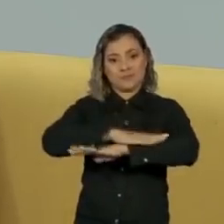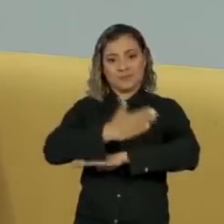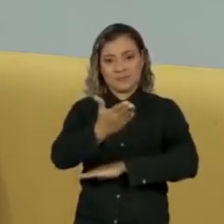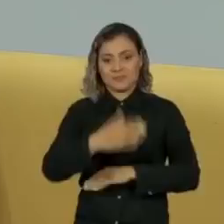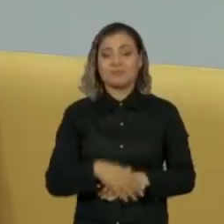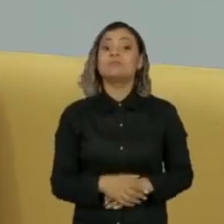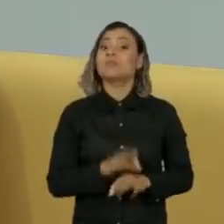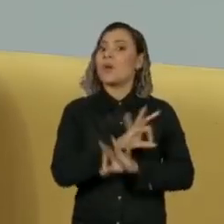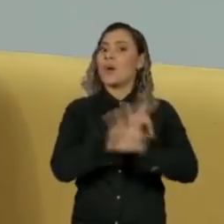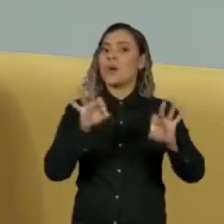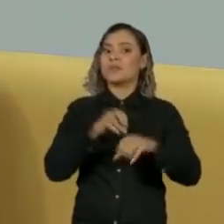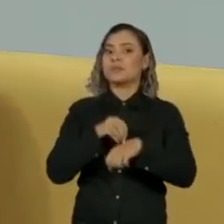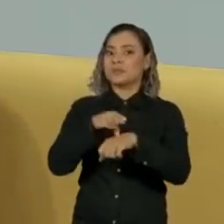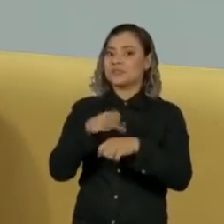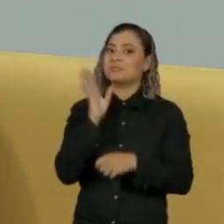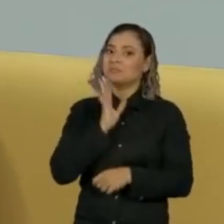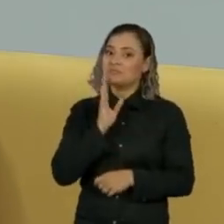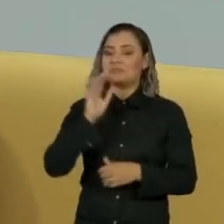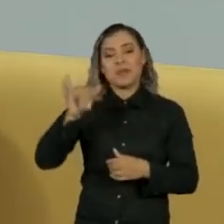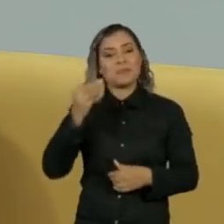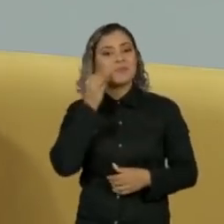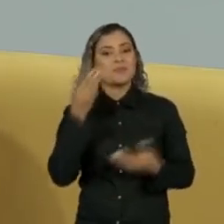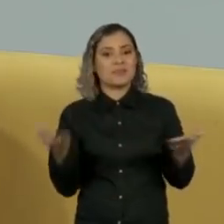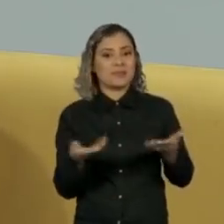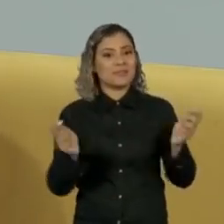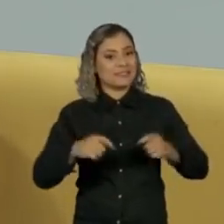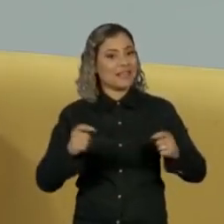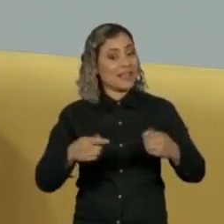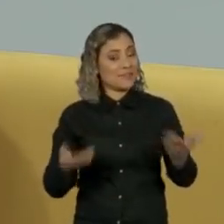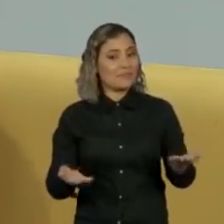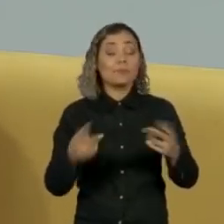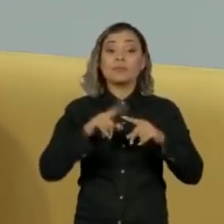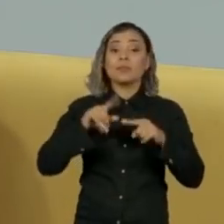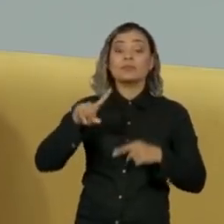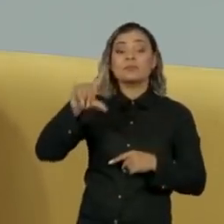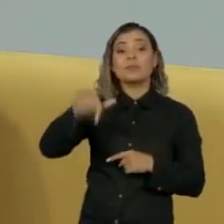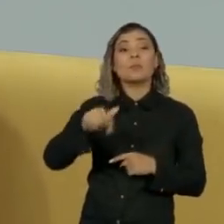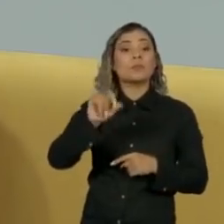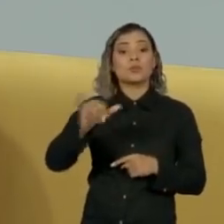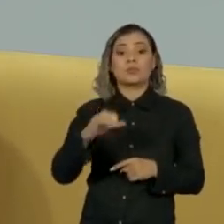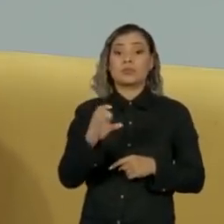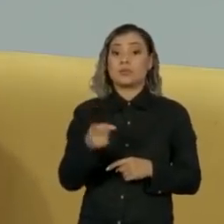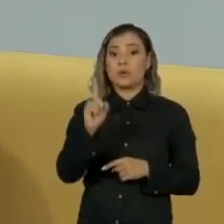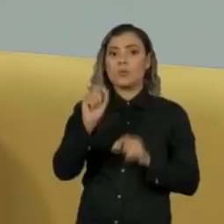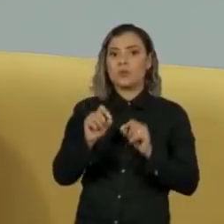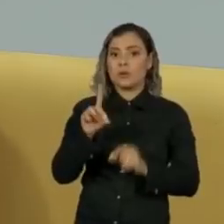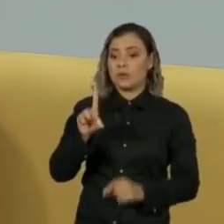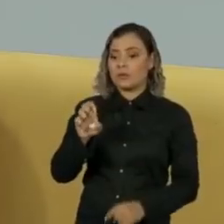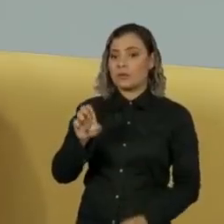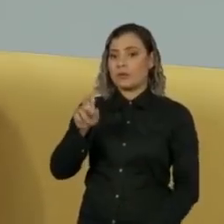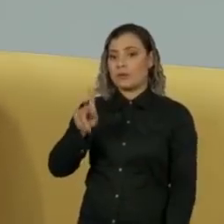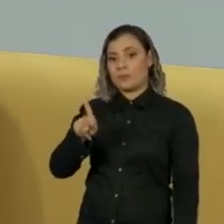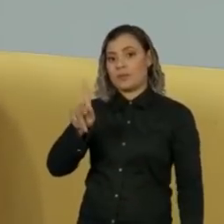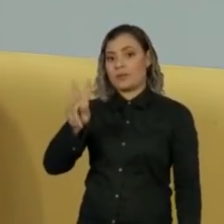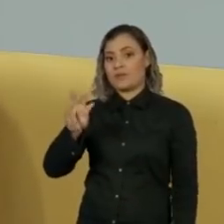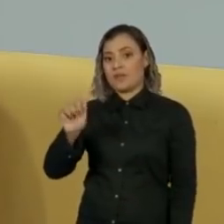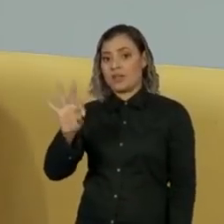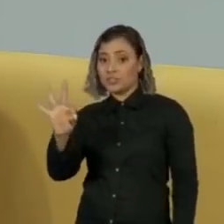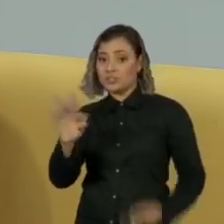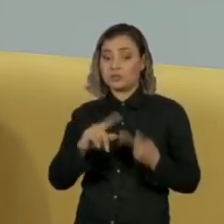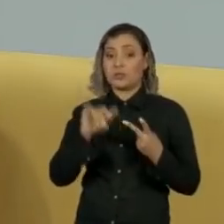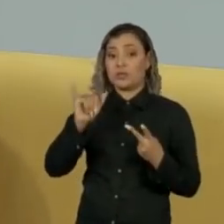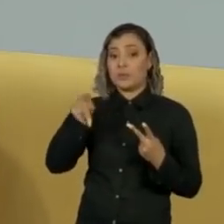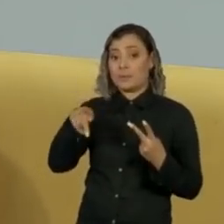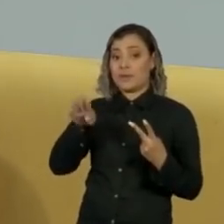E do ótima dica, ainda dá para aproveitar hoje o mês inteiro. E daqui a pouco aqui no JC1, DPVAT e IPVA, fique atento